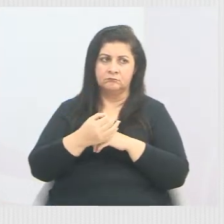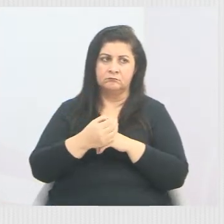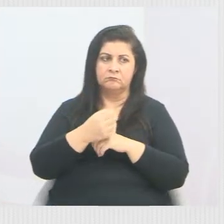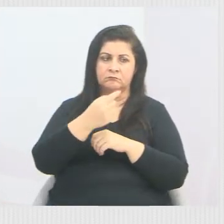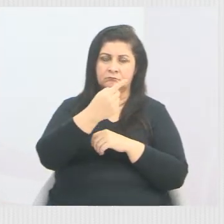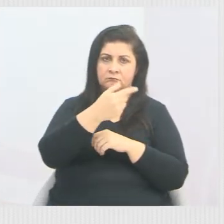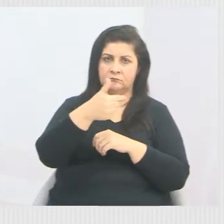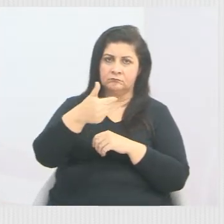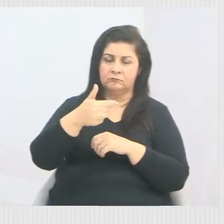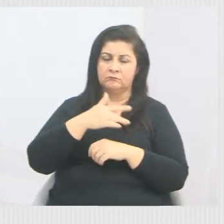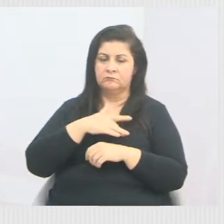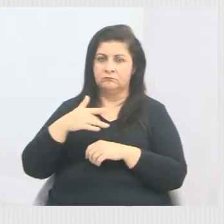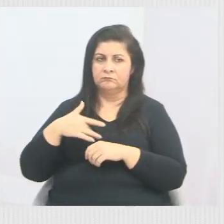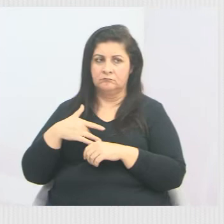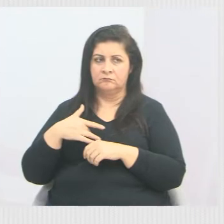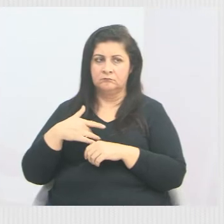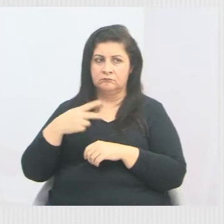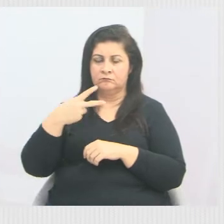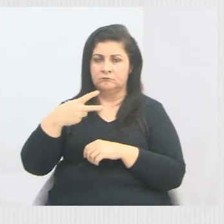saúde